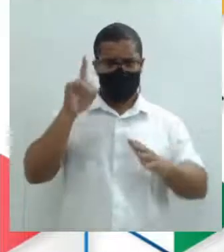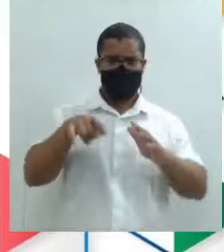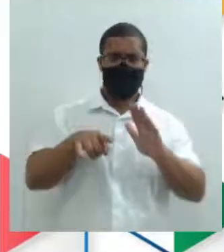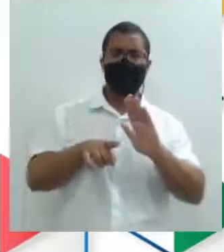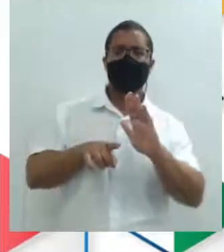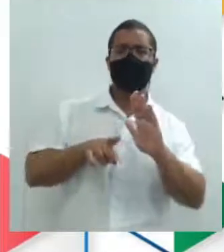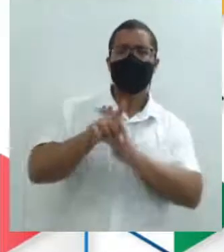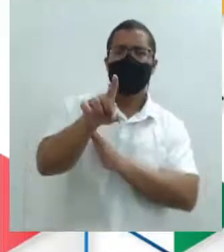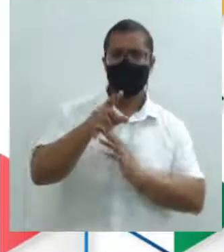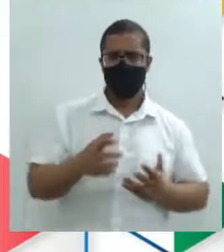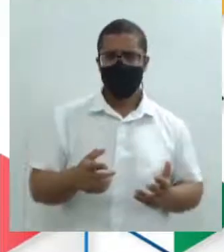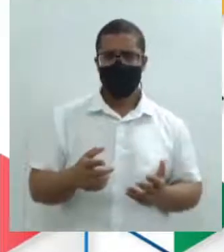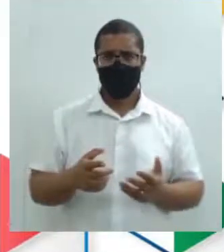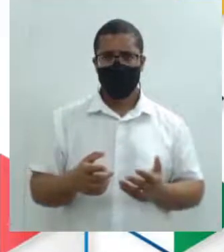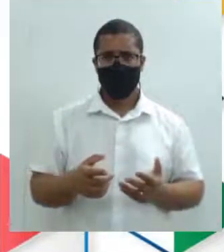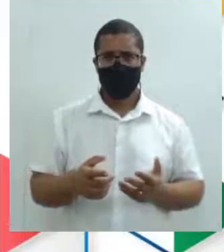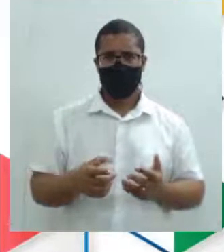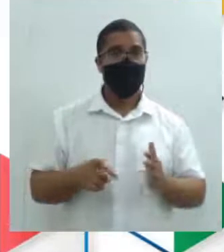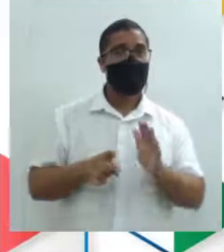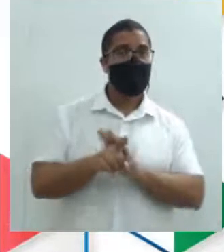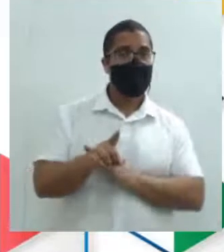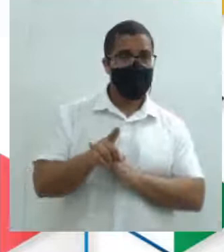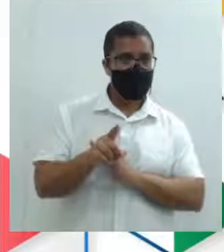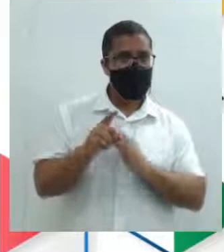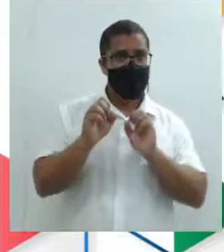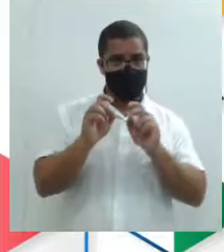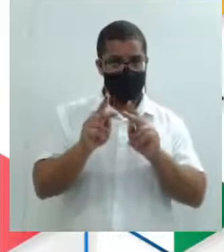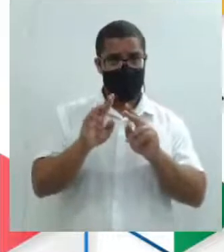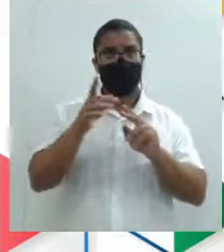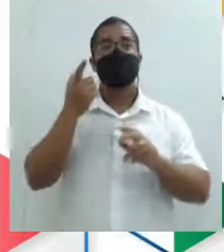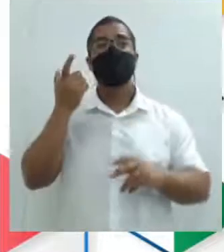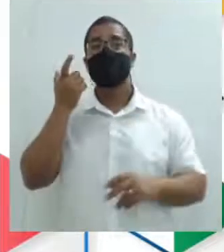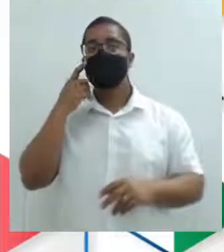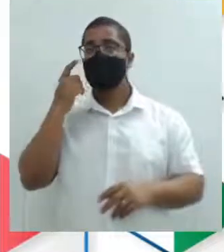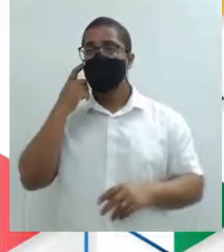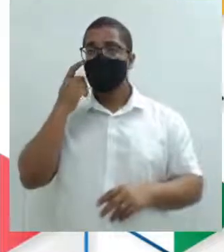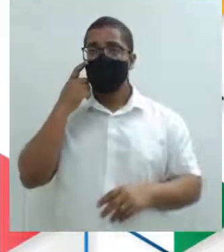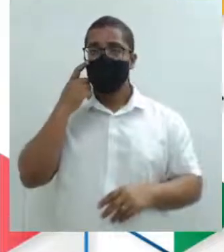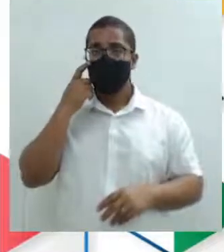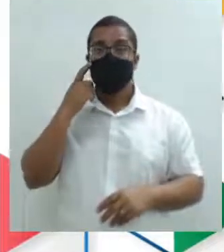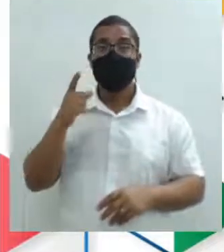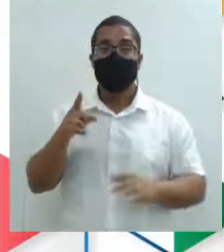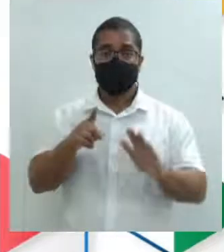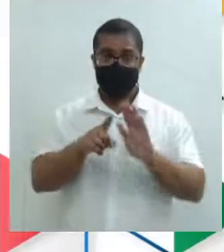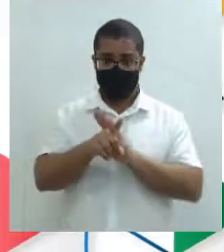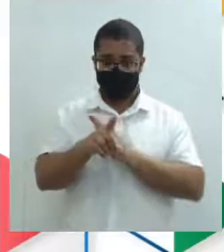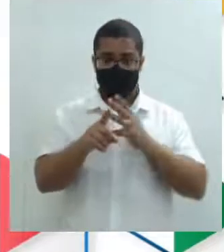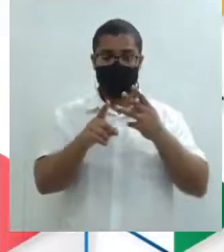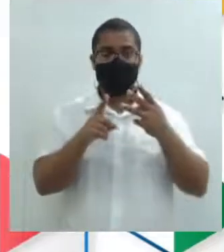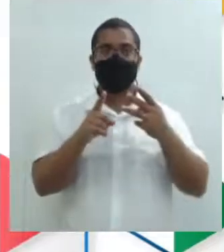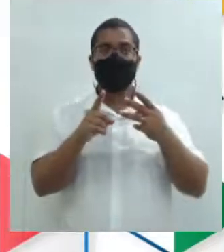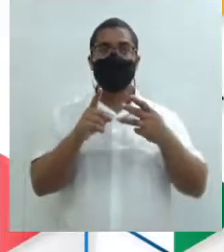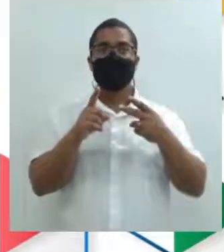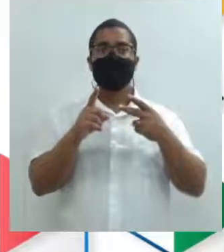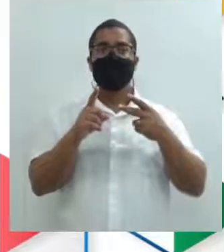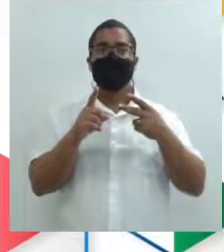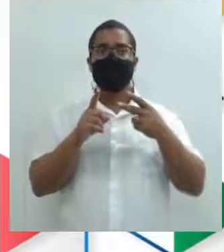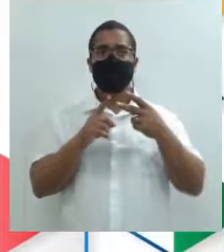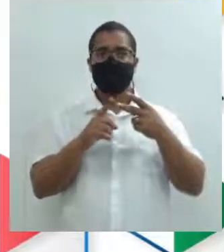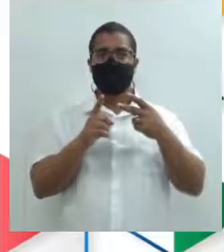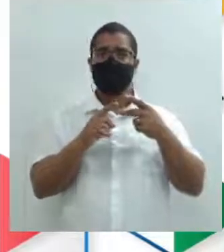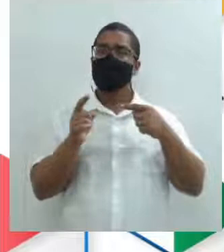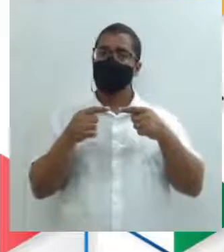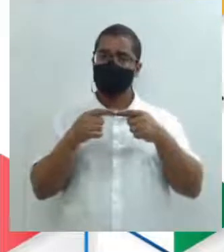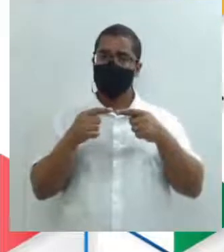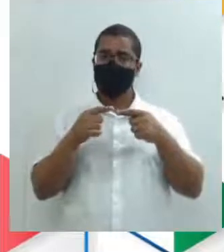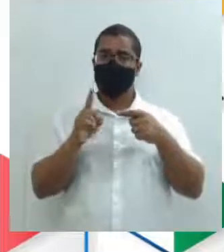simplesmente um questionamento. Passando adiante, a questão que aí nós estamos vendo é